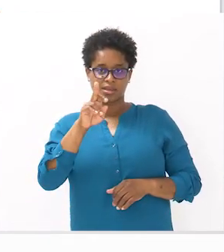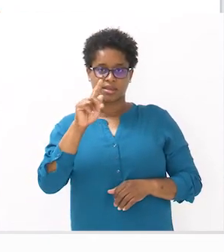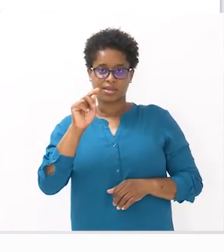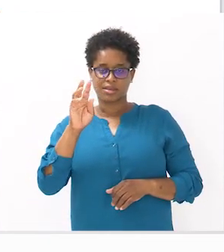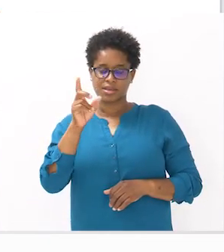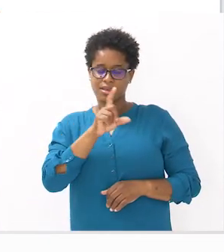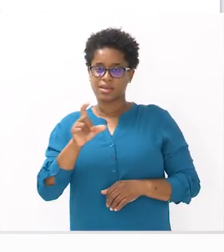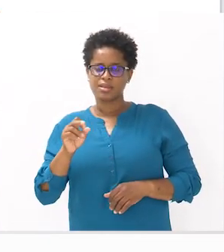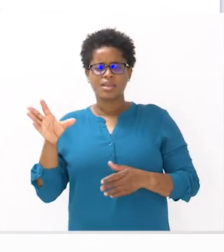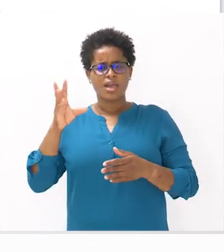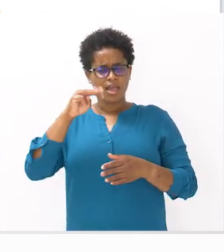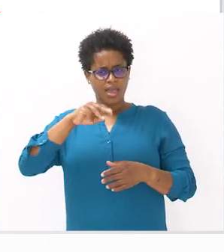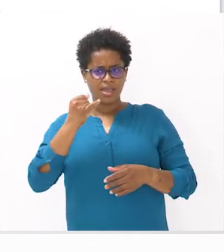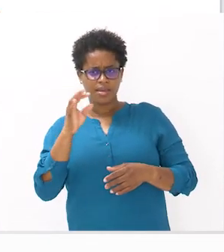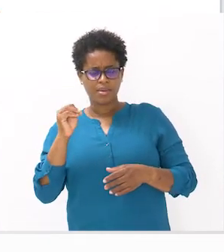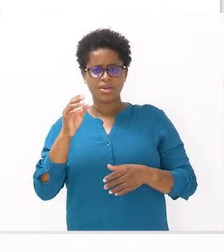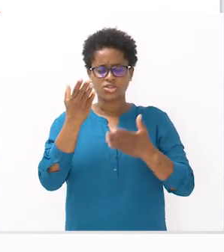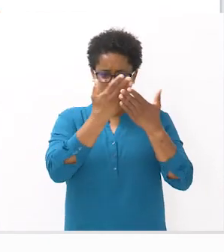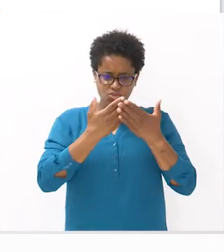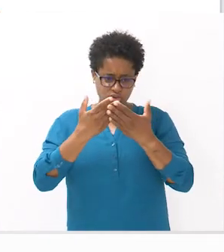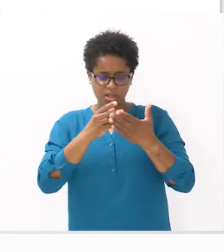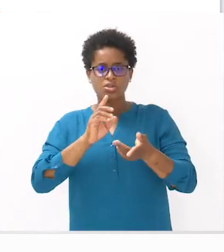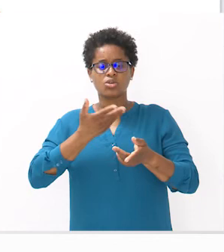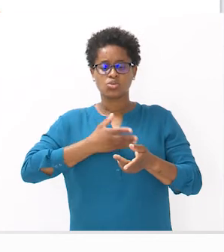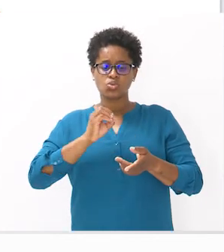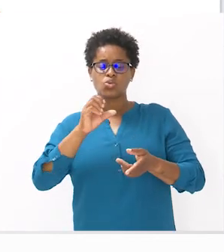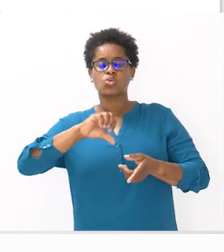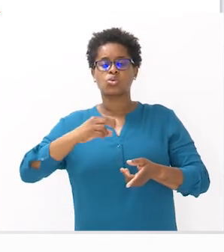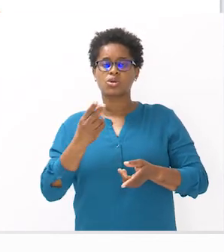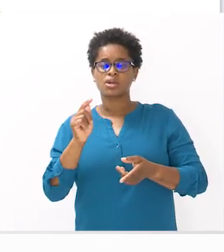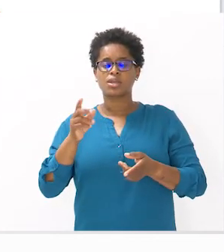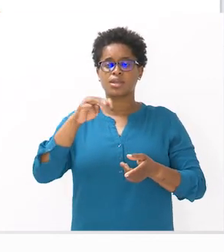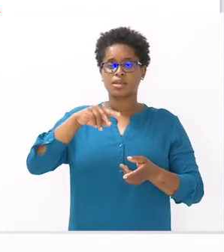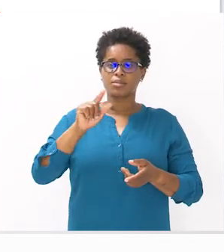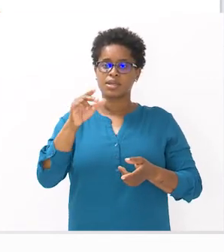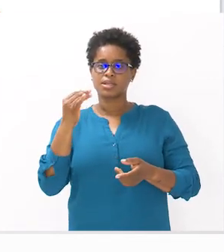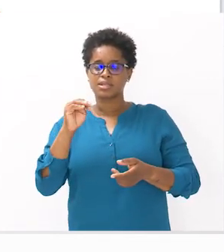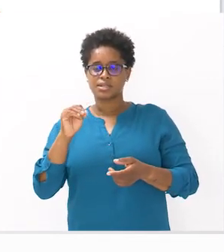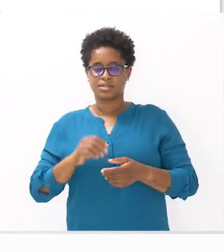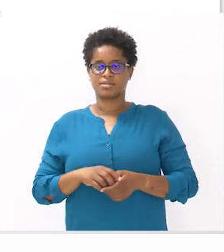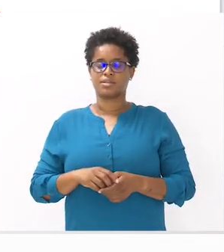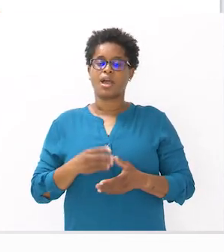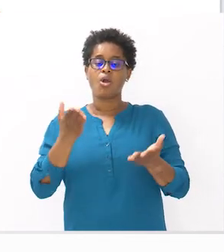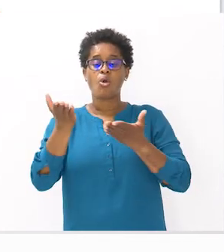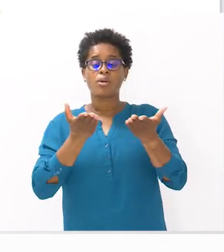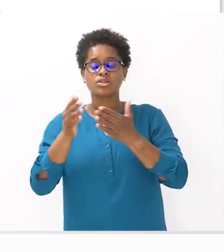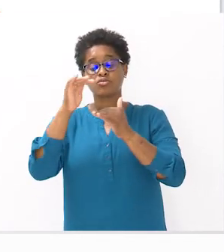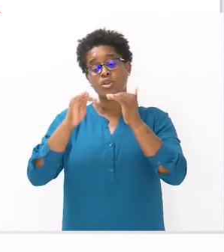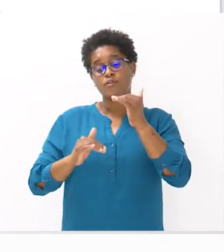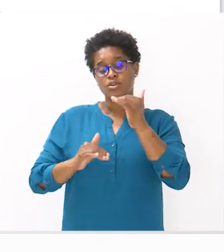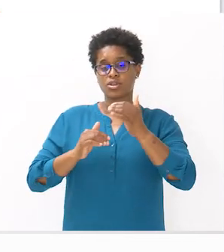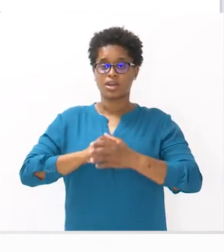mais estudiosa do que a Melissa. E comparativo de